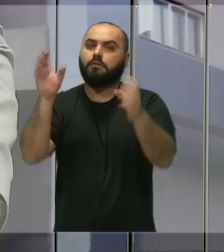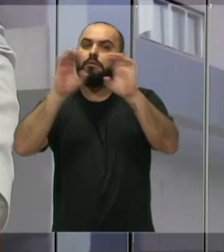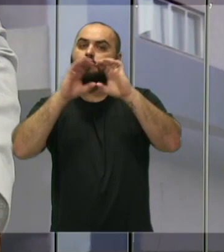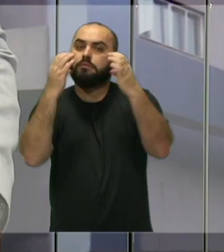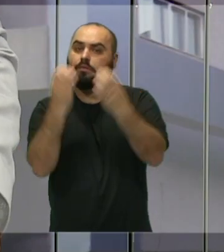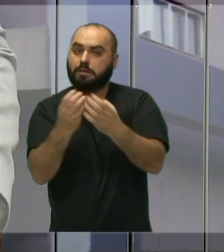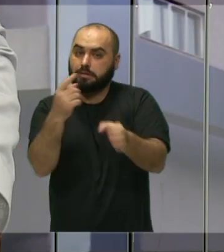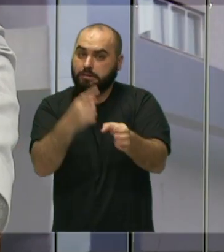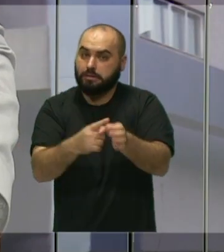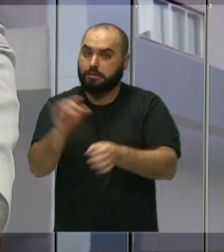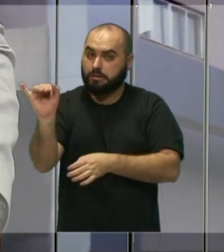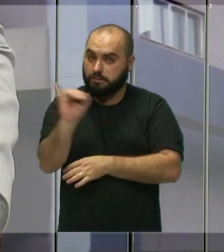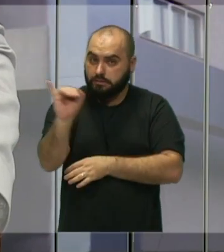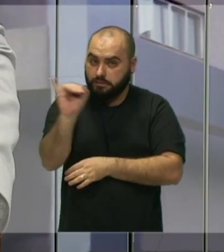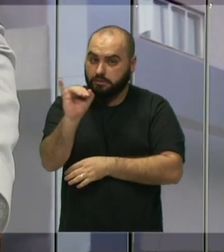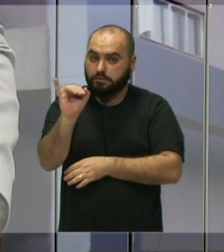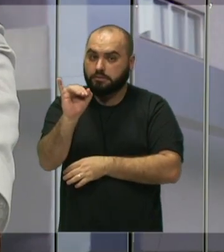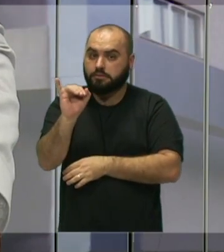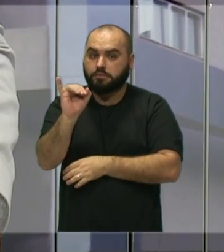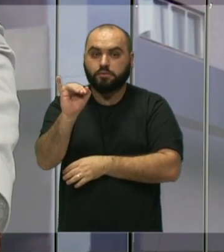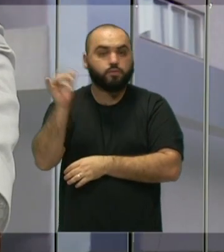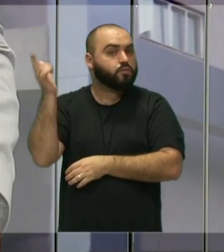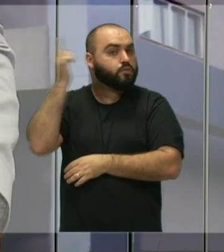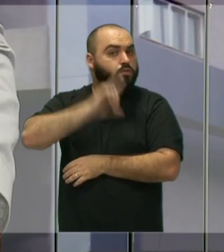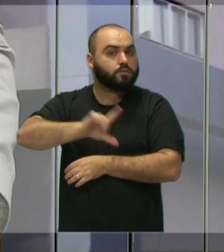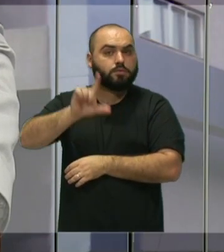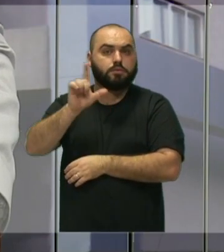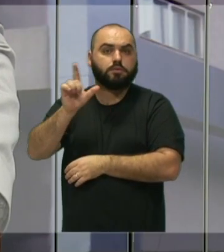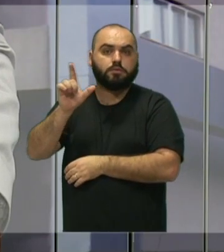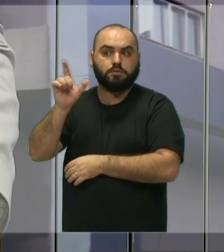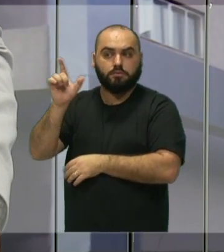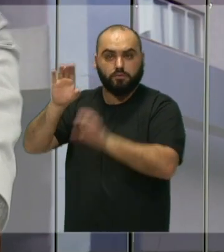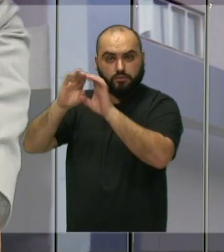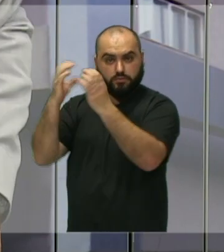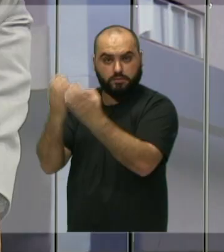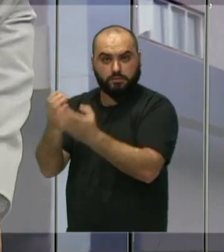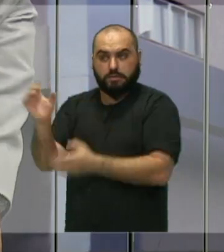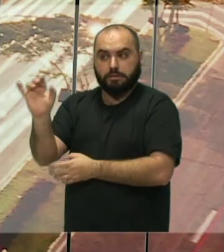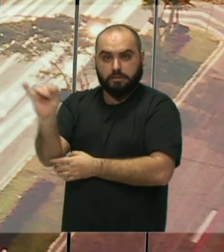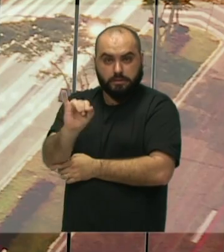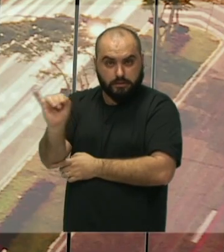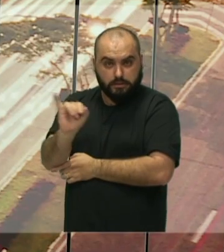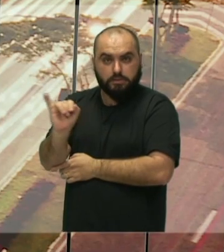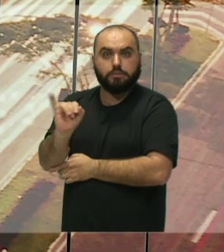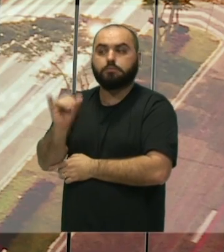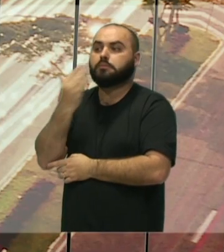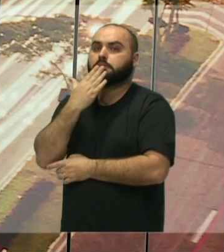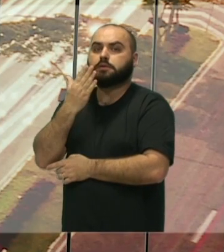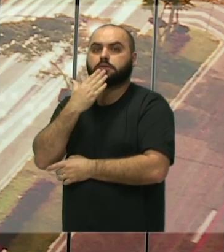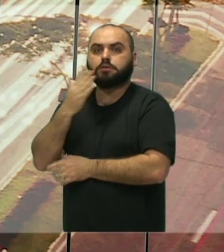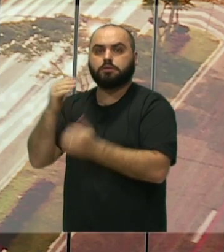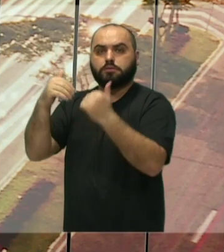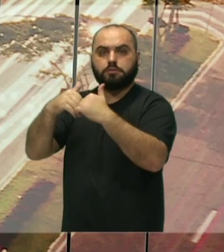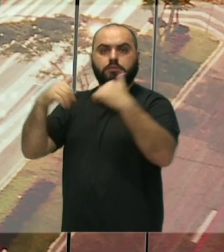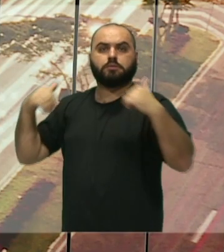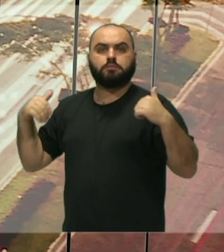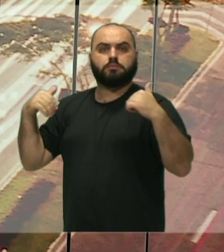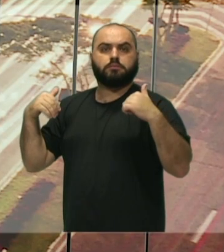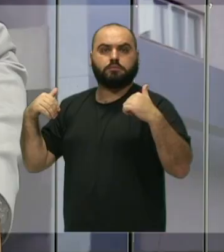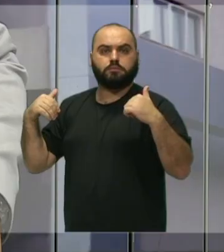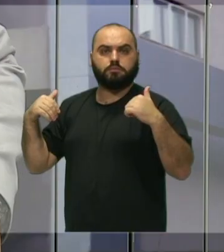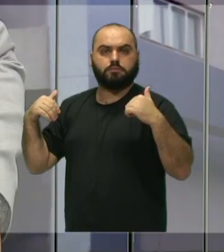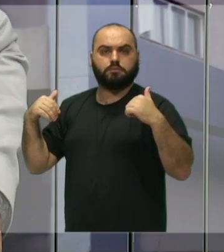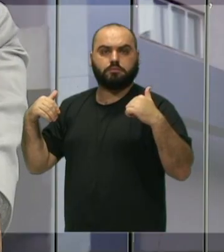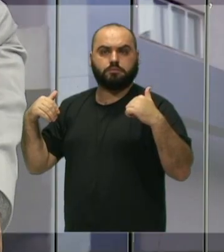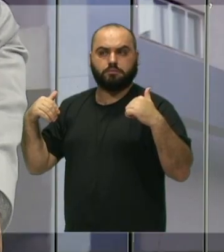cidade de proporem questões de emancipação. Mas por que isso? Eu posso julgar esse pedido